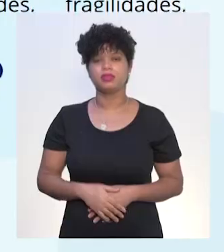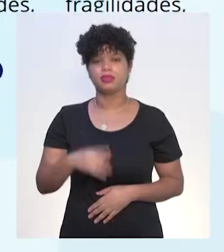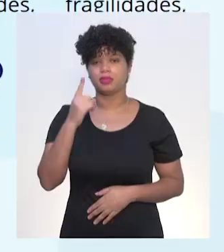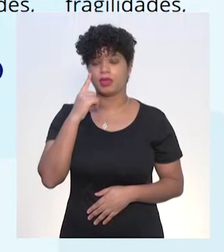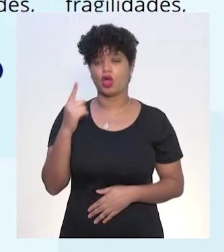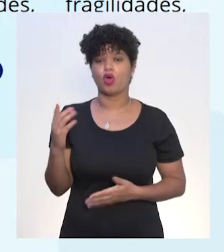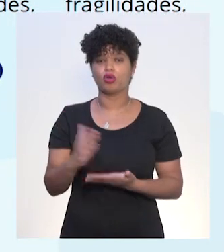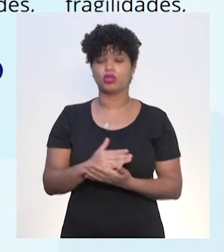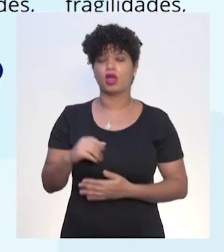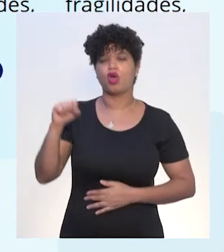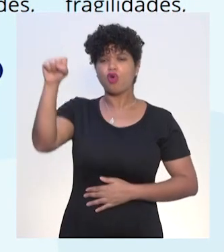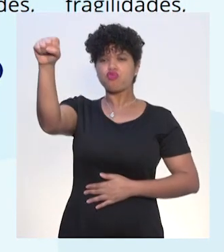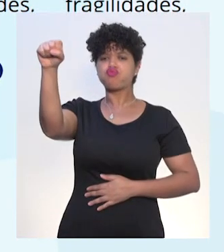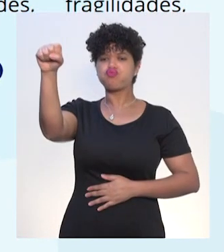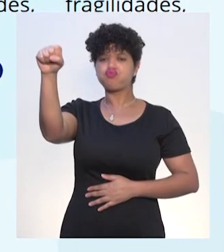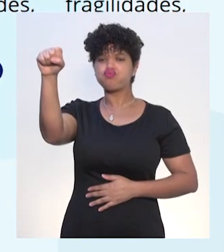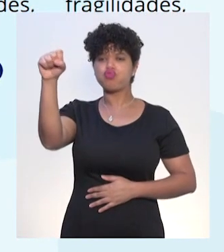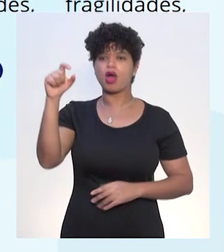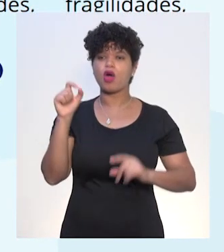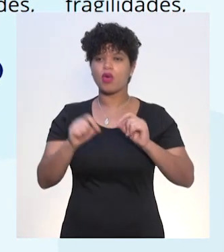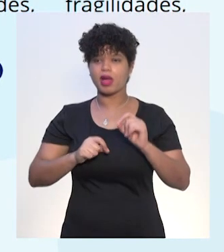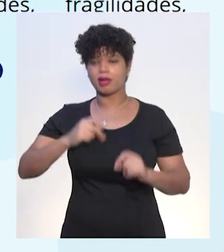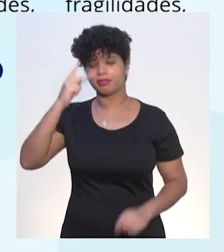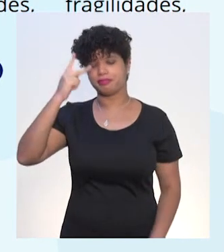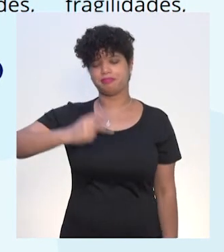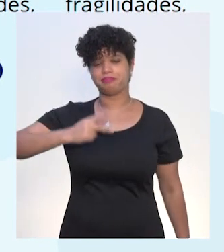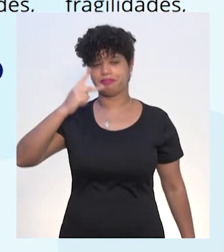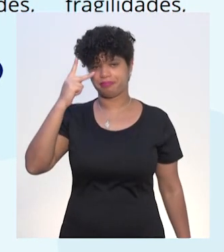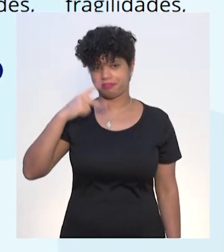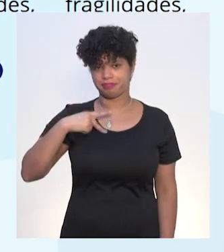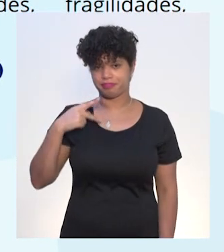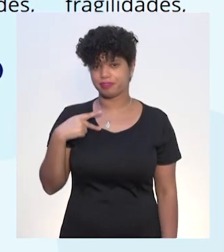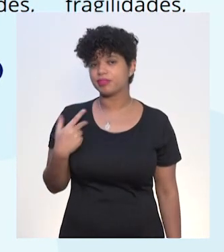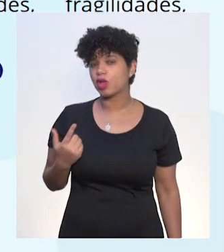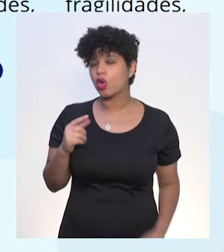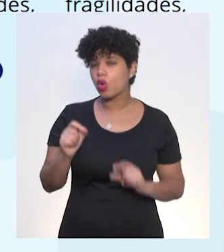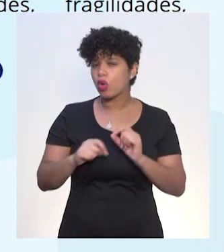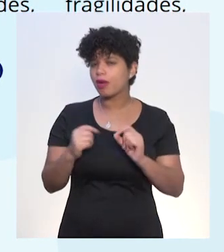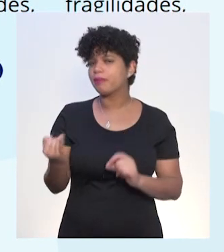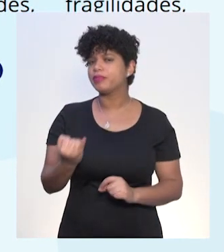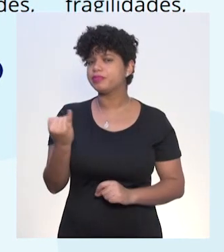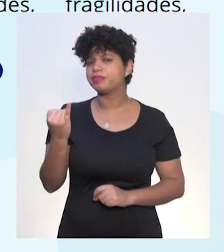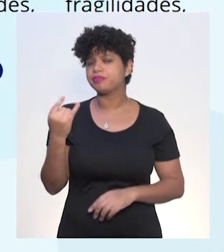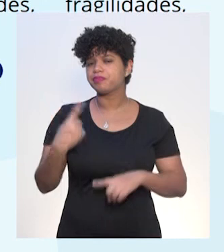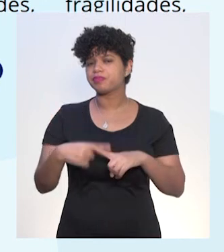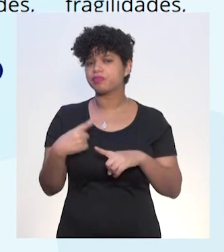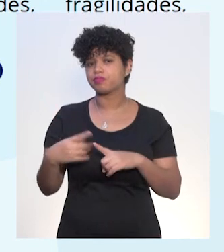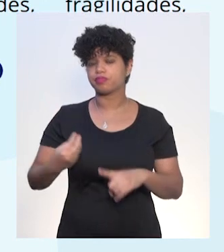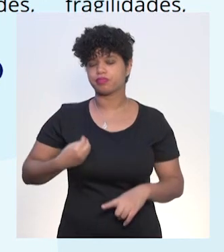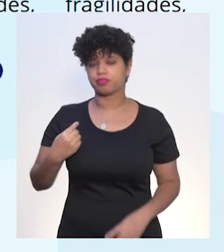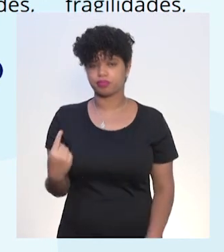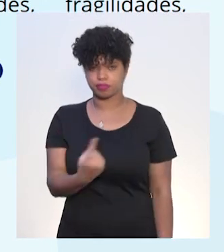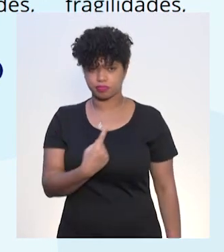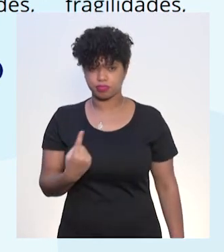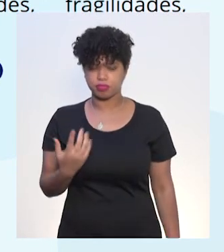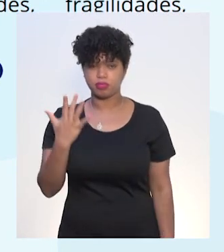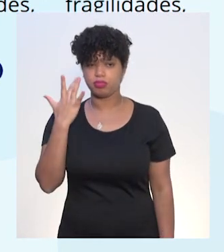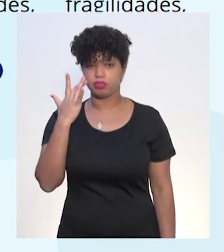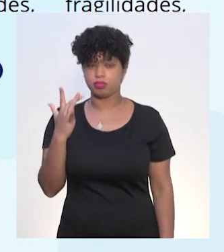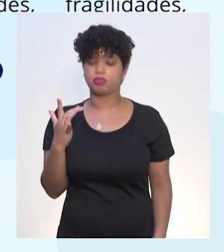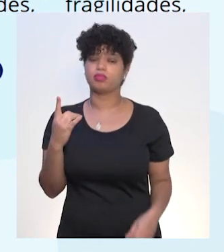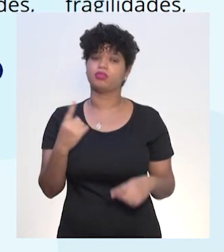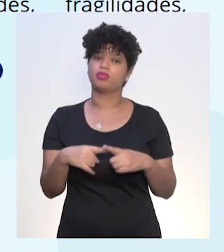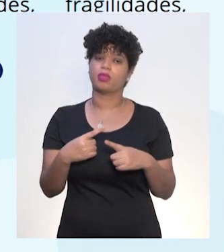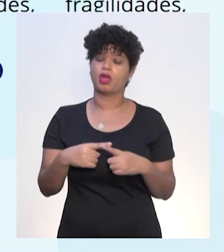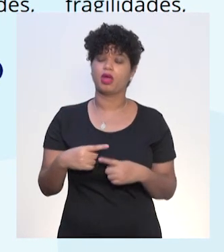superpoderes é o autoconhecimento porque autoconhecer-se é tão importante em nossa vida porque o